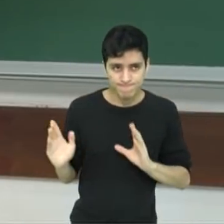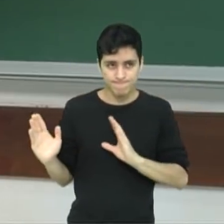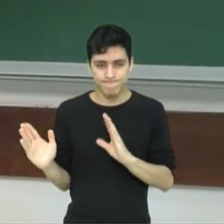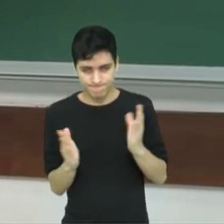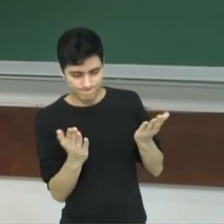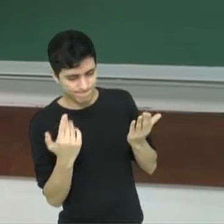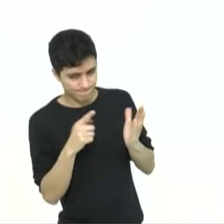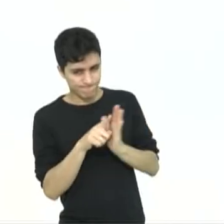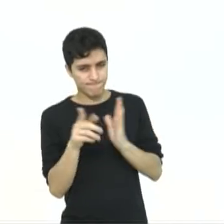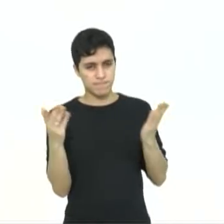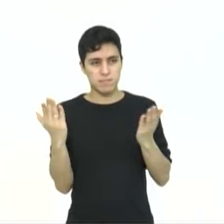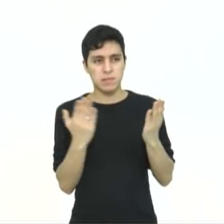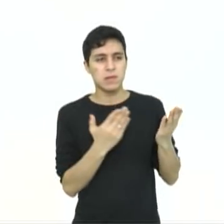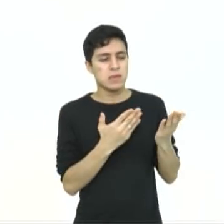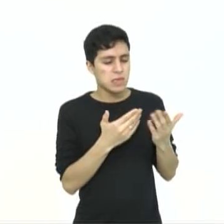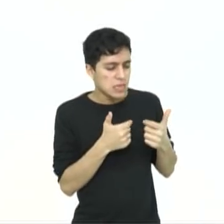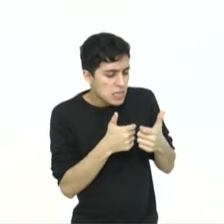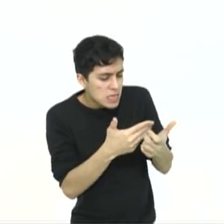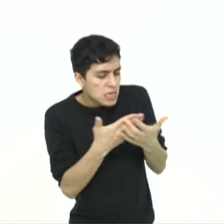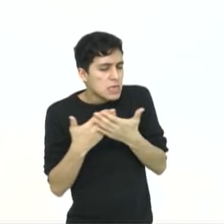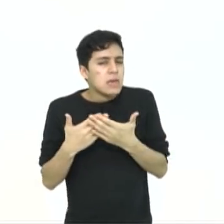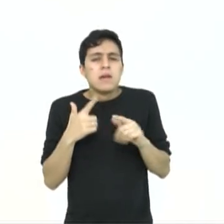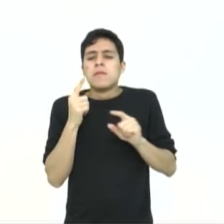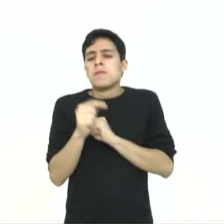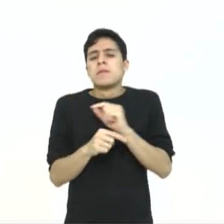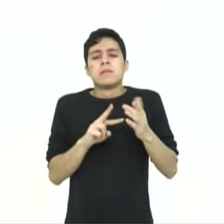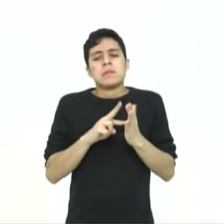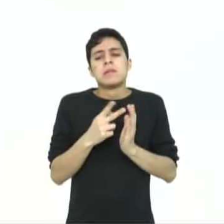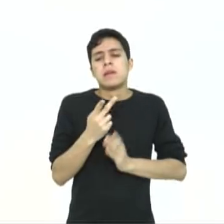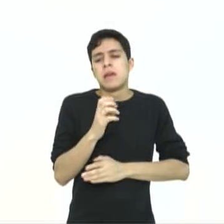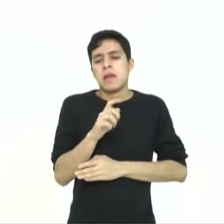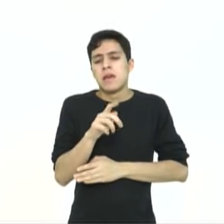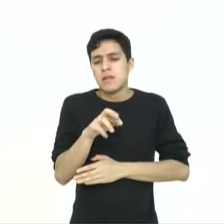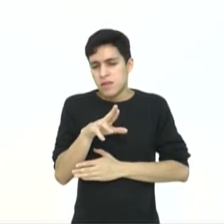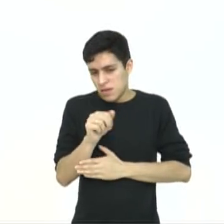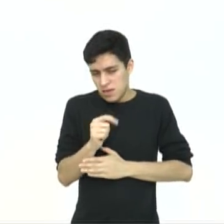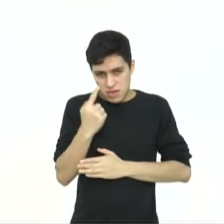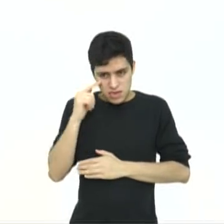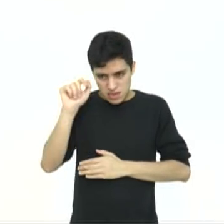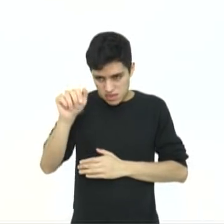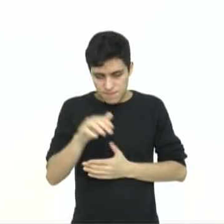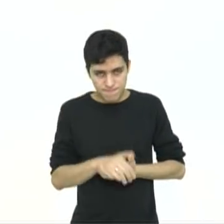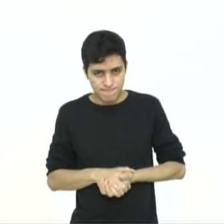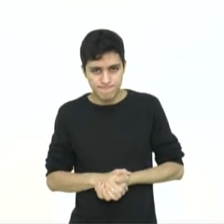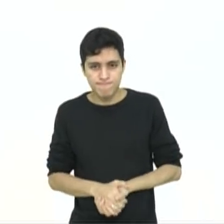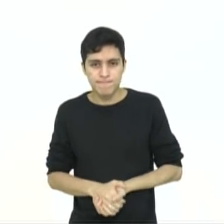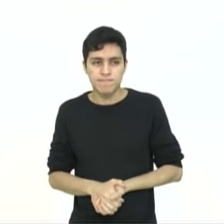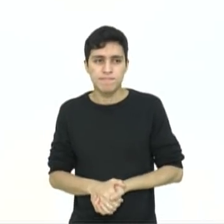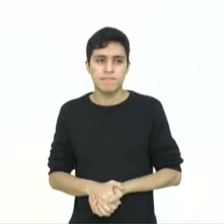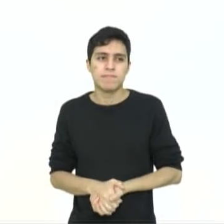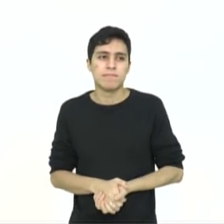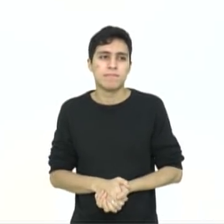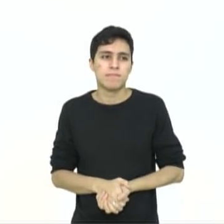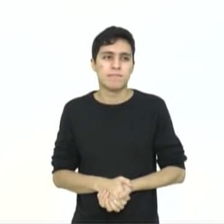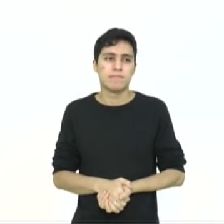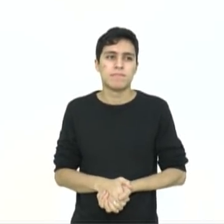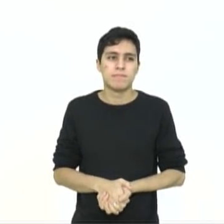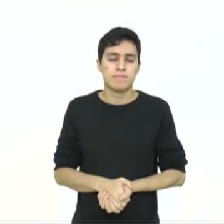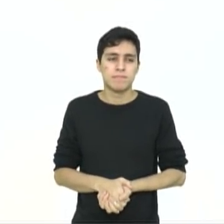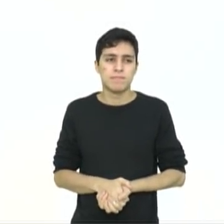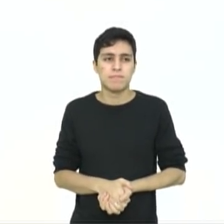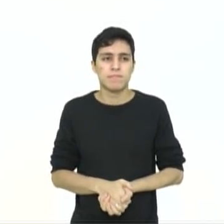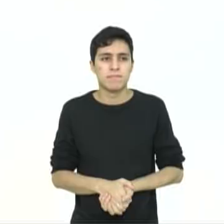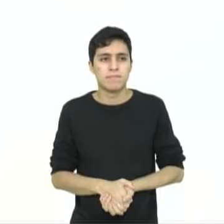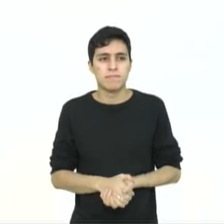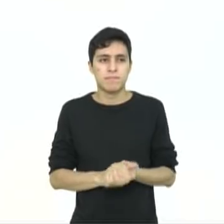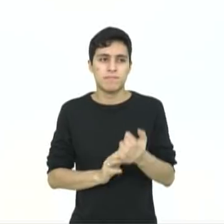as religiões, pessoas radicais têm em todas as religiões, não só no islamismo. Isso é muito importante nós entendermos e desconstruir a imagem que